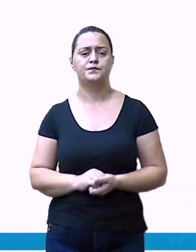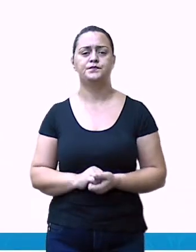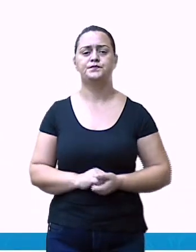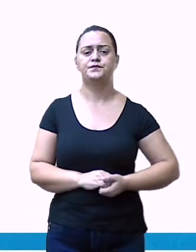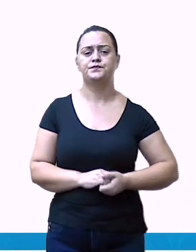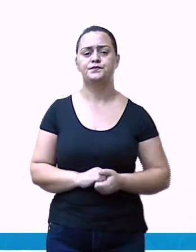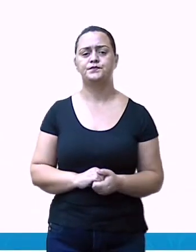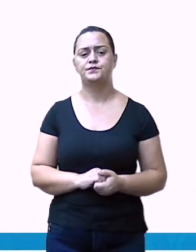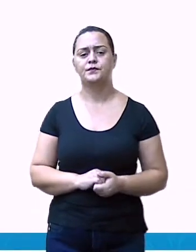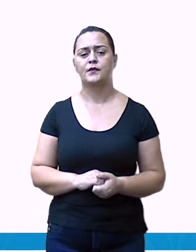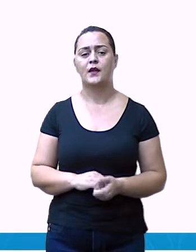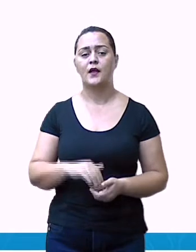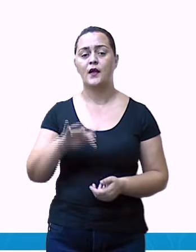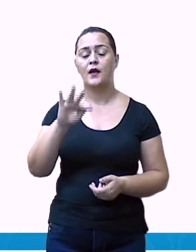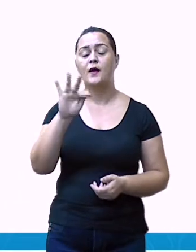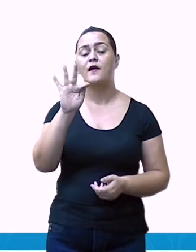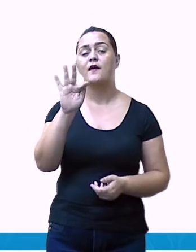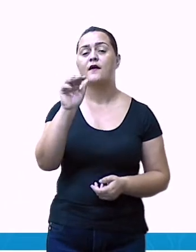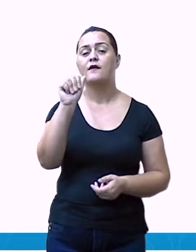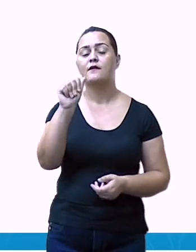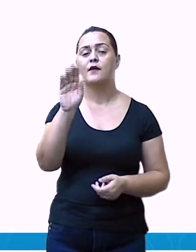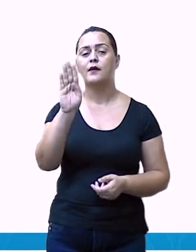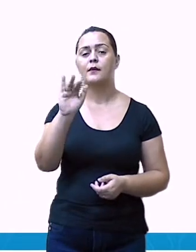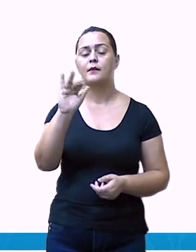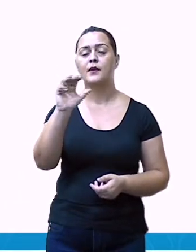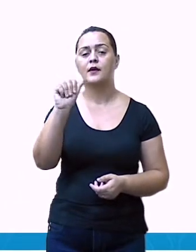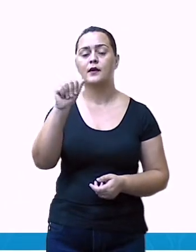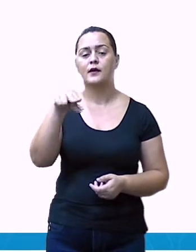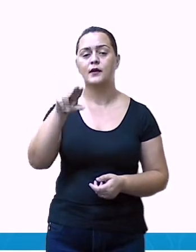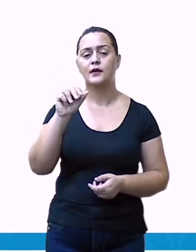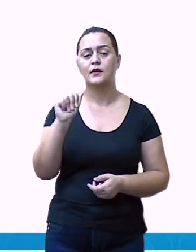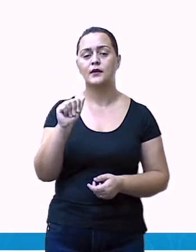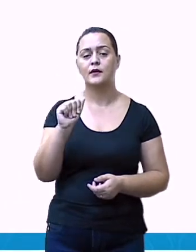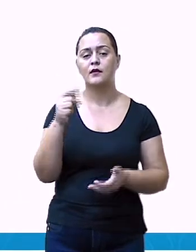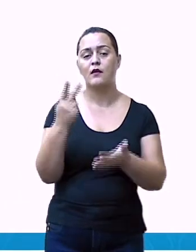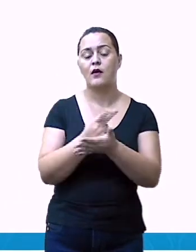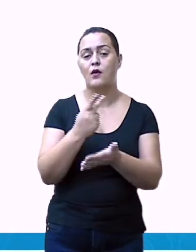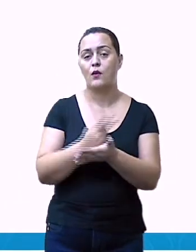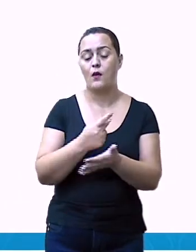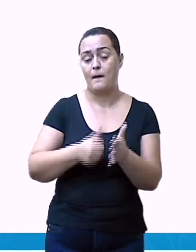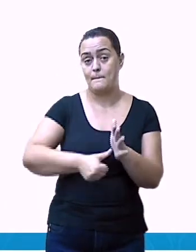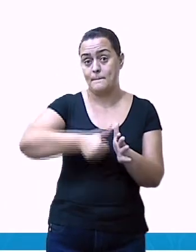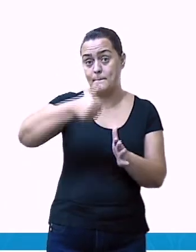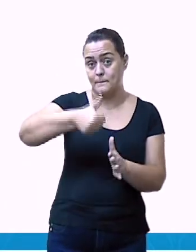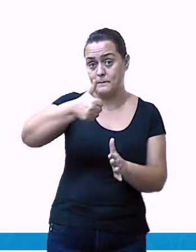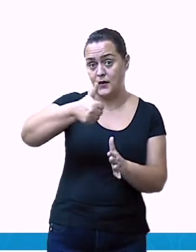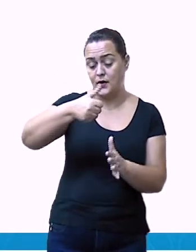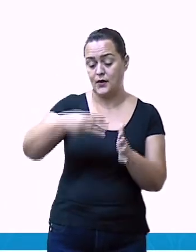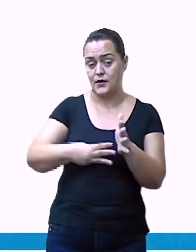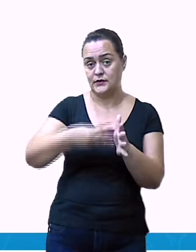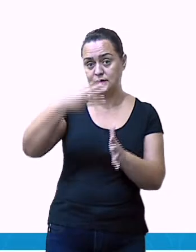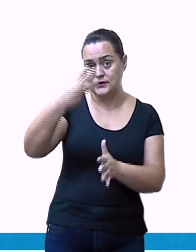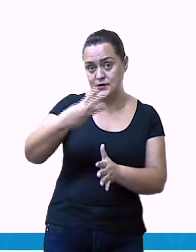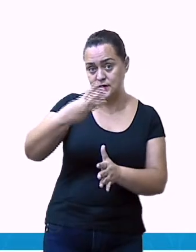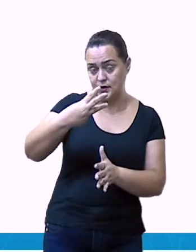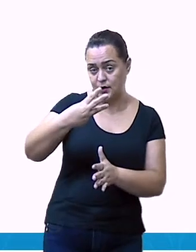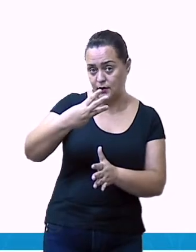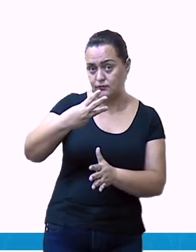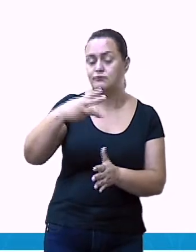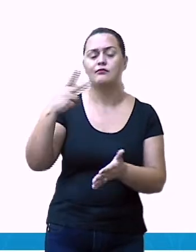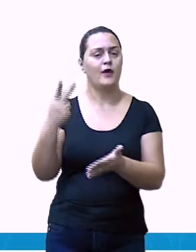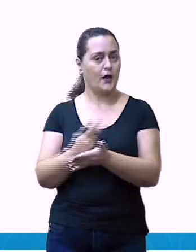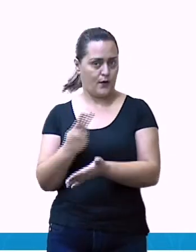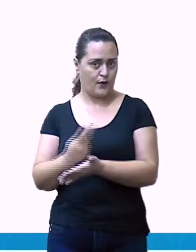Fabiana errou a primeira, a terceira questão. Então, ela errou aqui, ó, a primeira e a